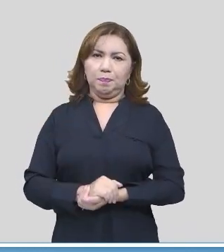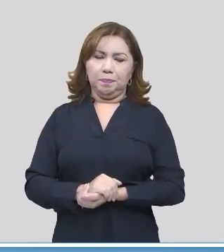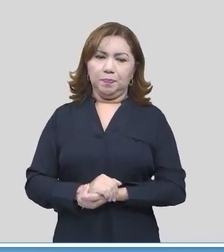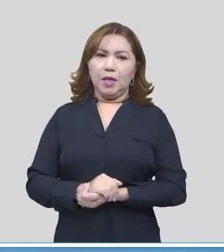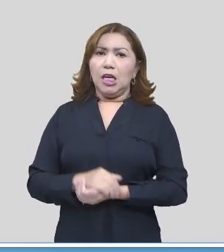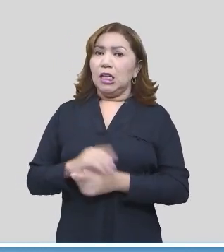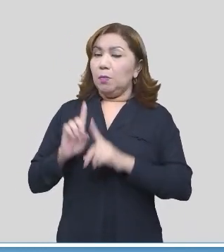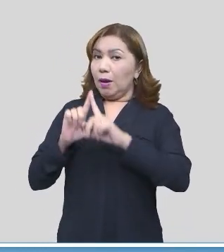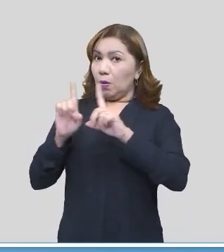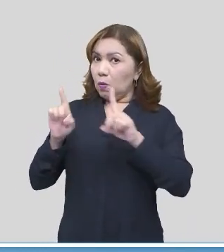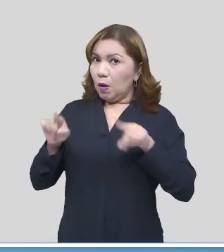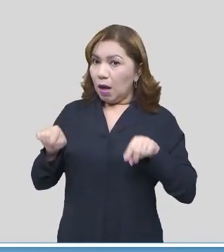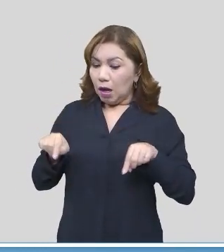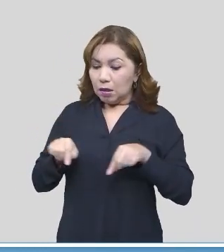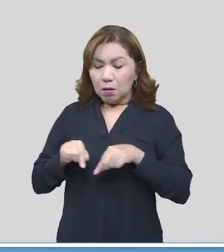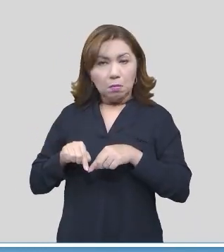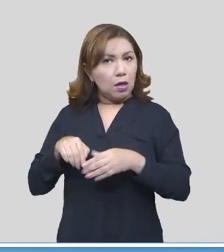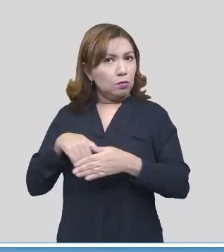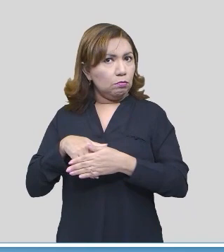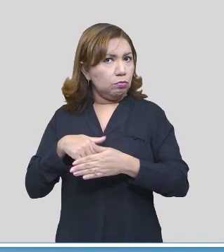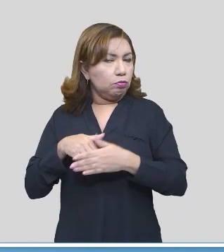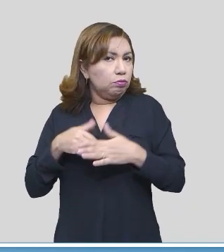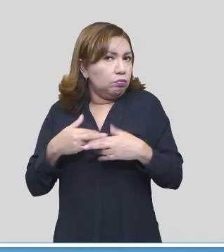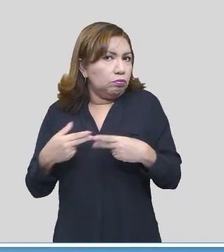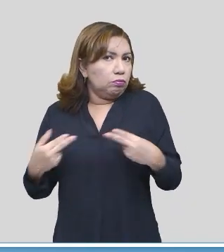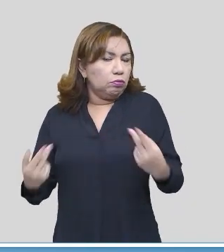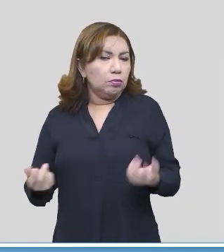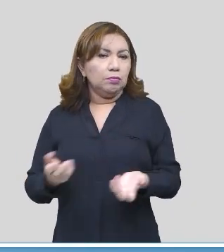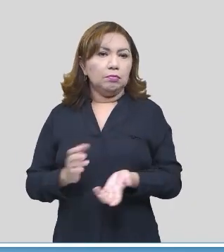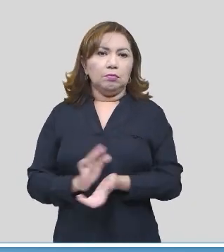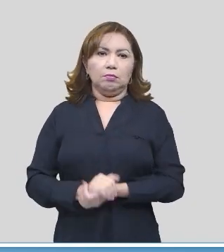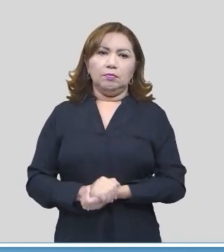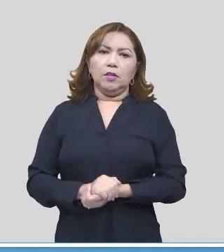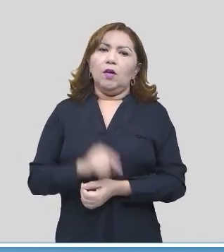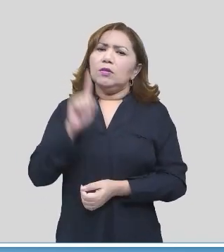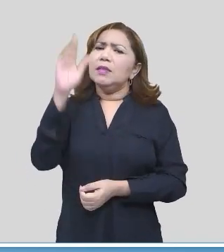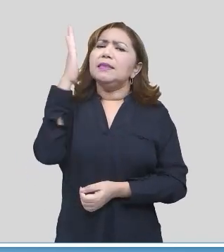Você sabe o que quer dizer este M?